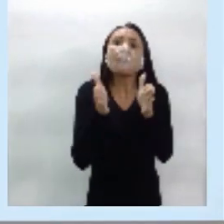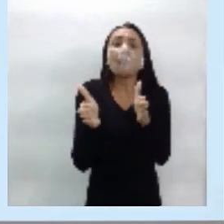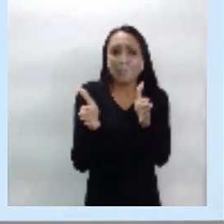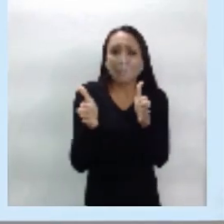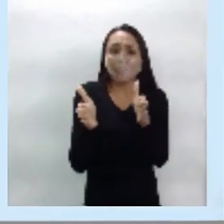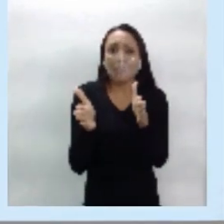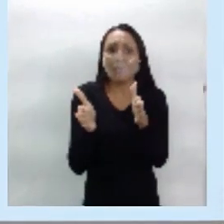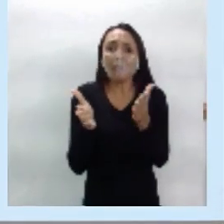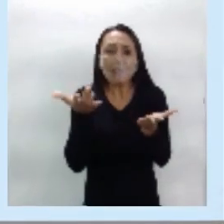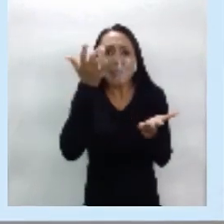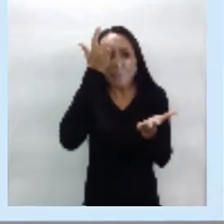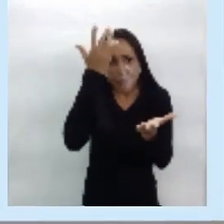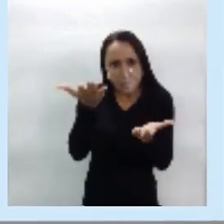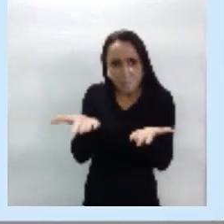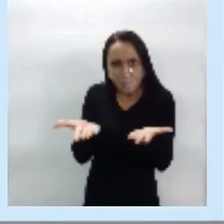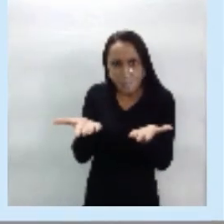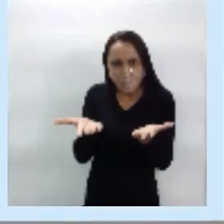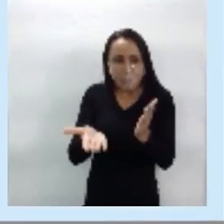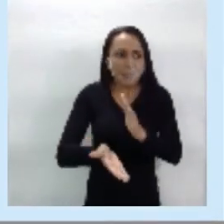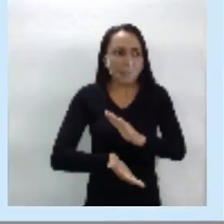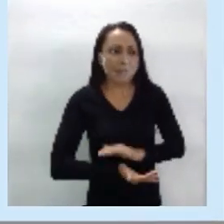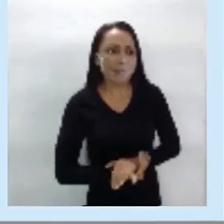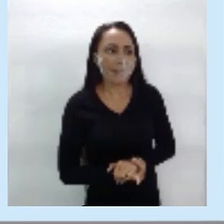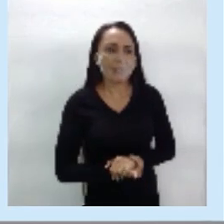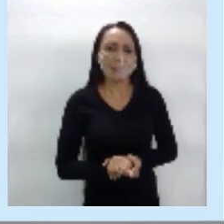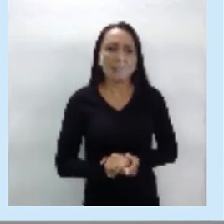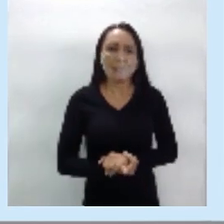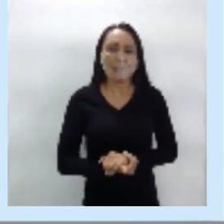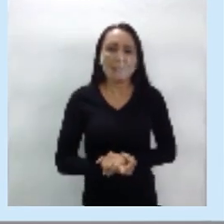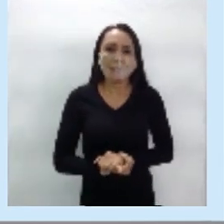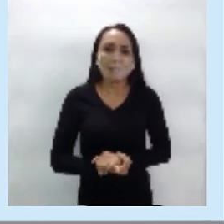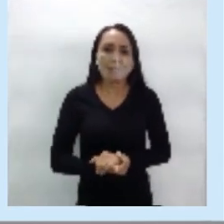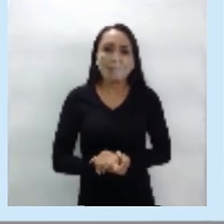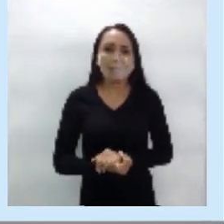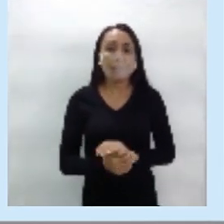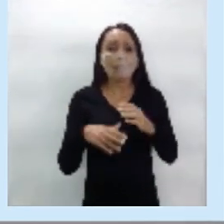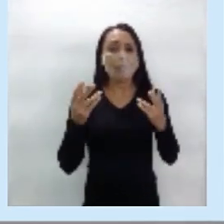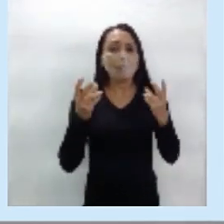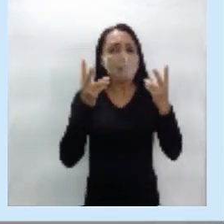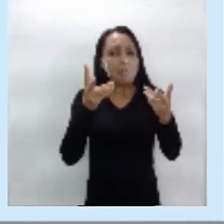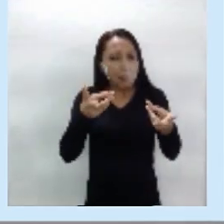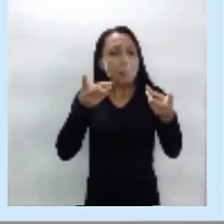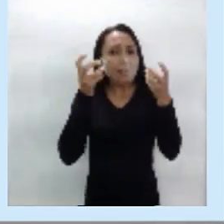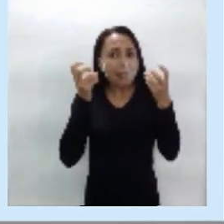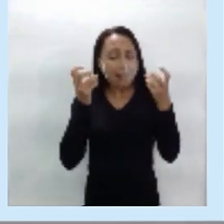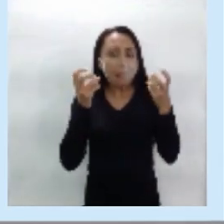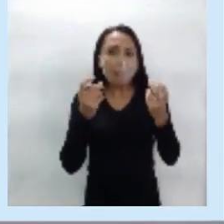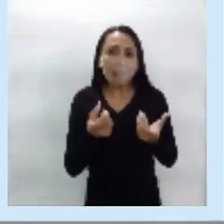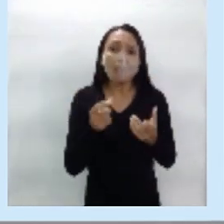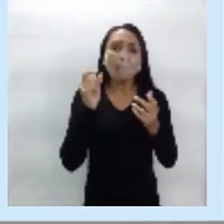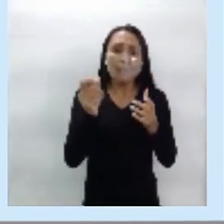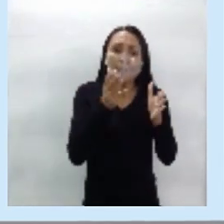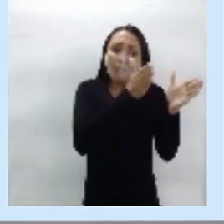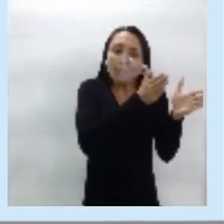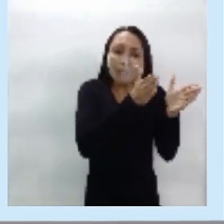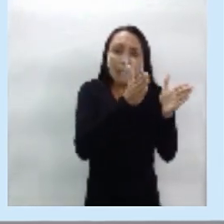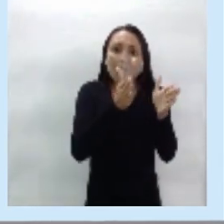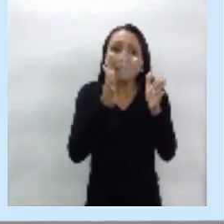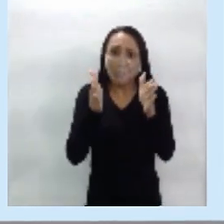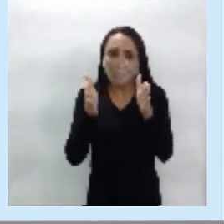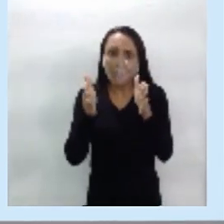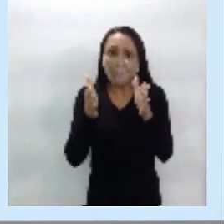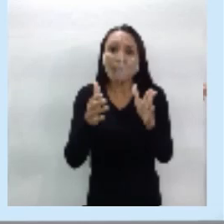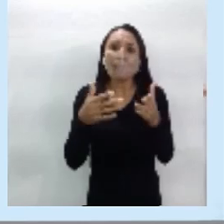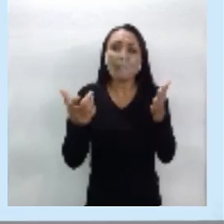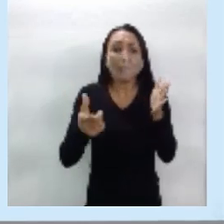desse período. Ficou fácil? Não é fácil? Então você viu aí que justamente nesse